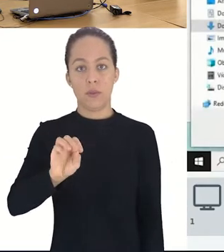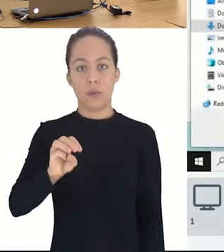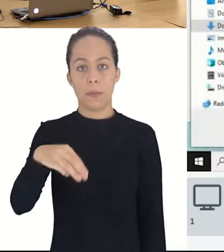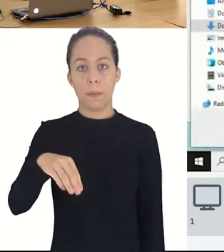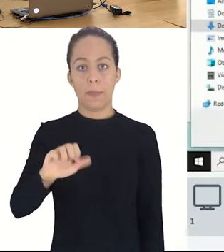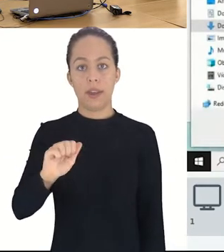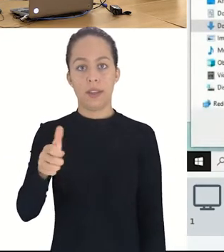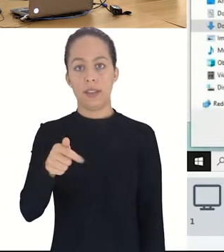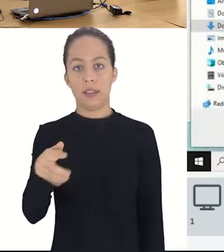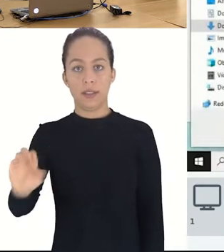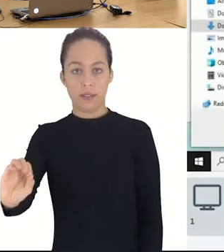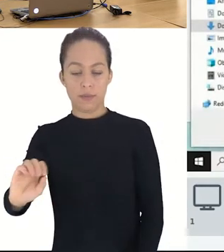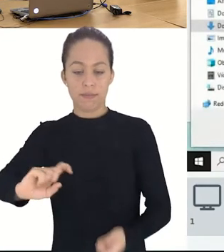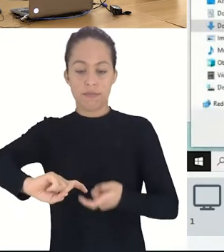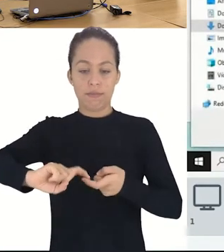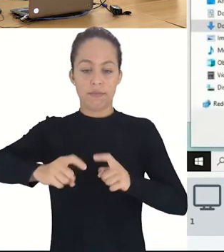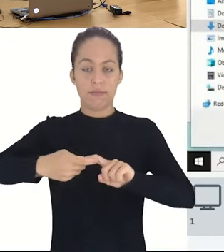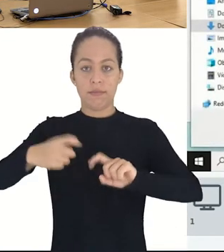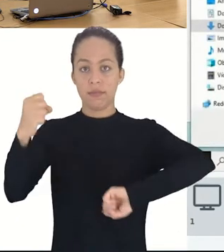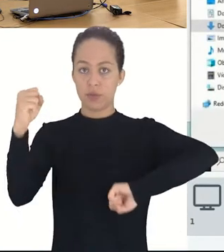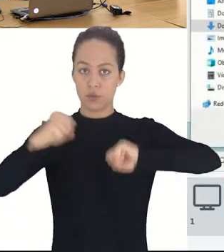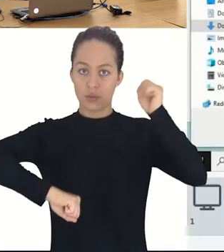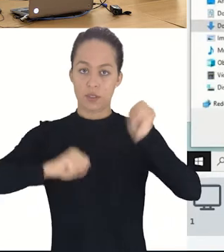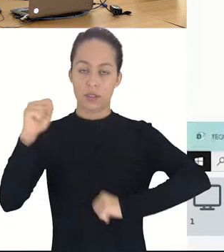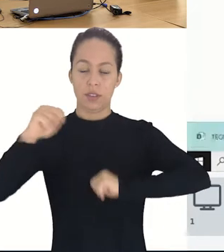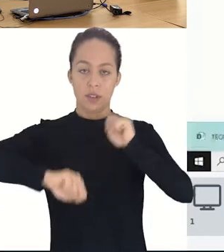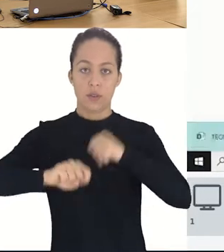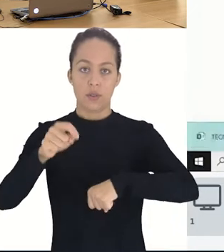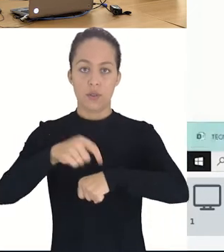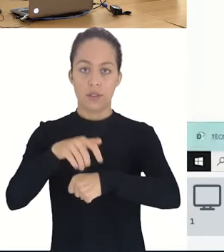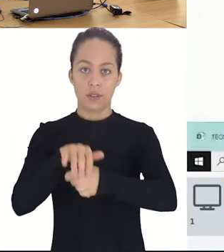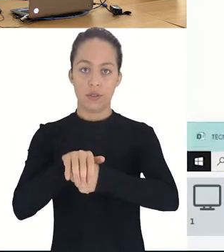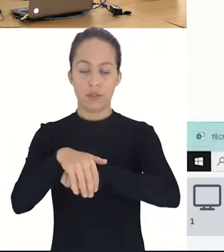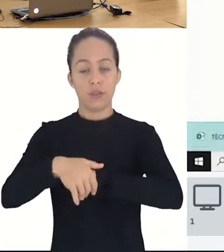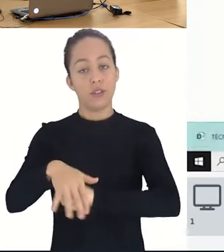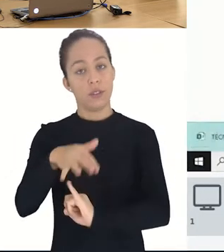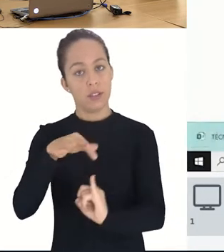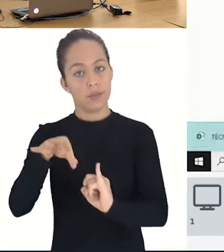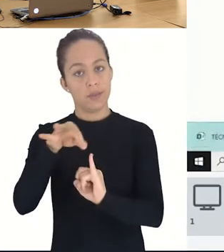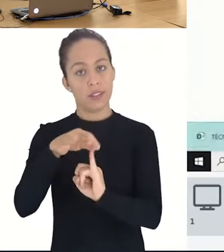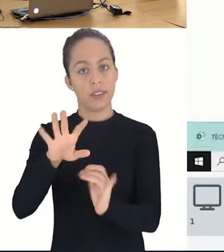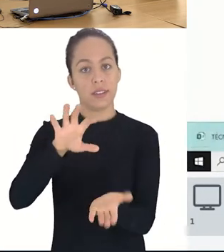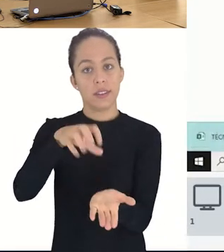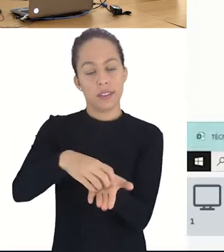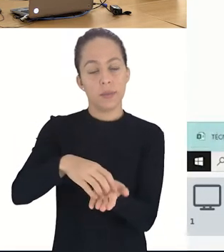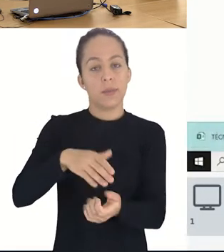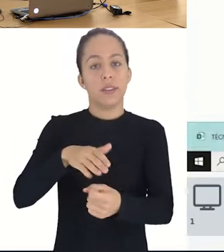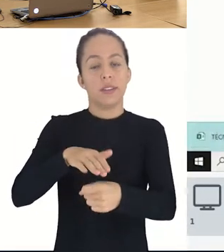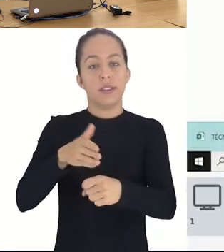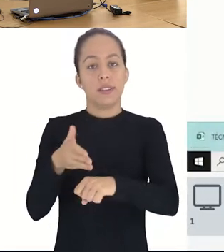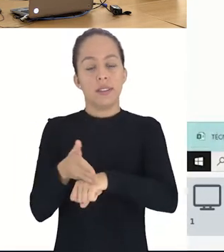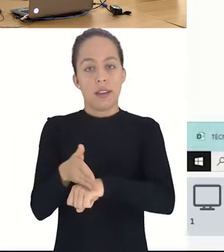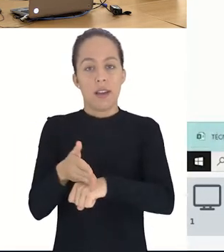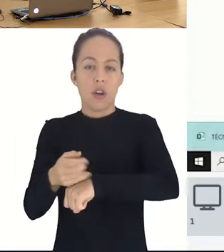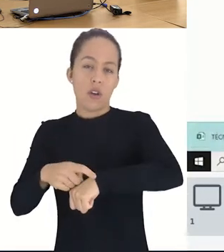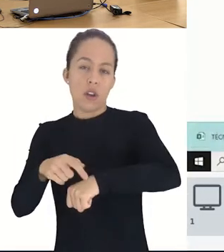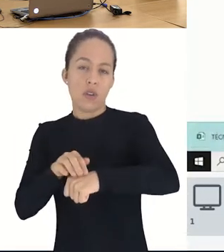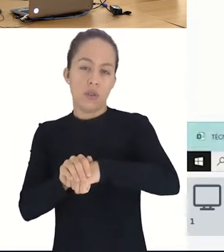E aí o técnico concomitante automação industrial noturno do Campo Serra